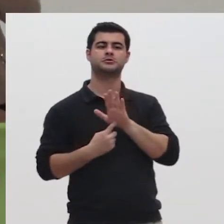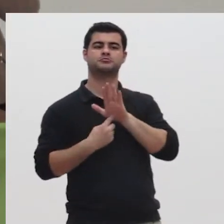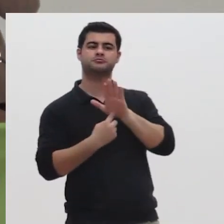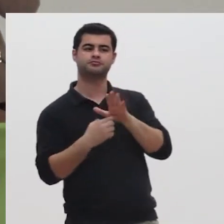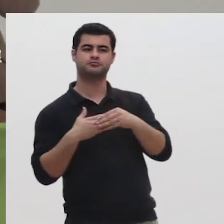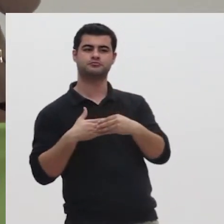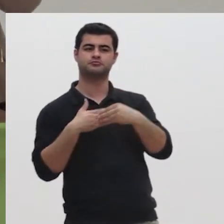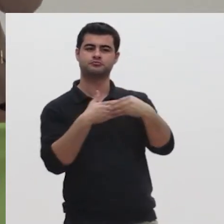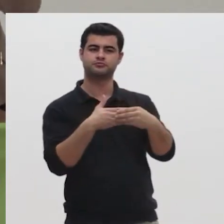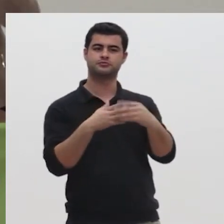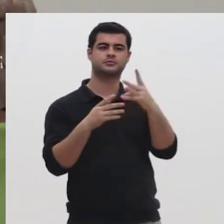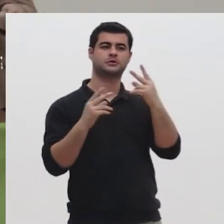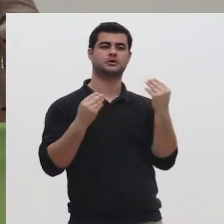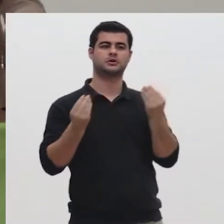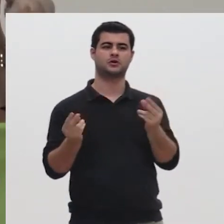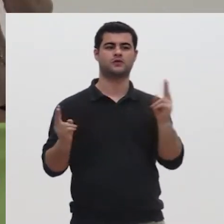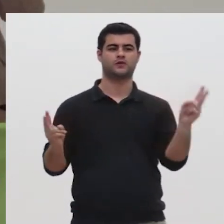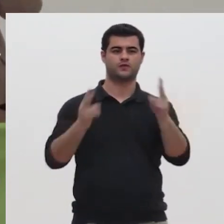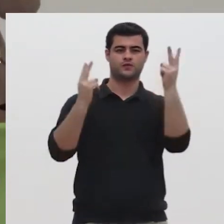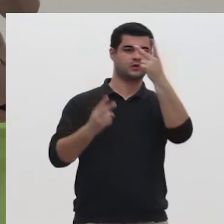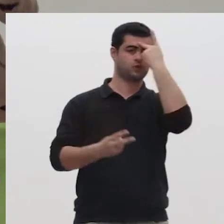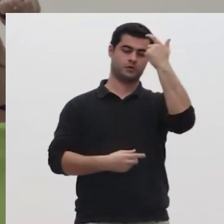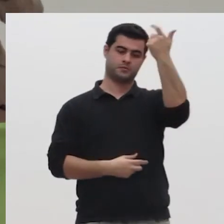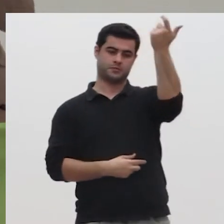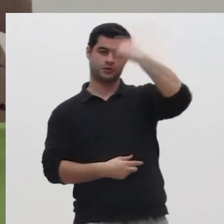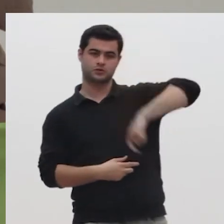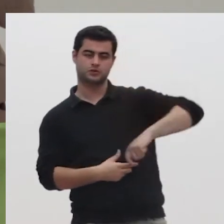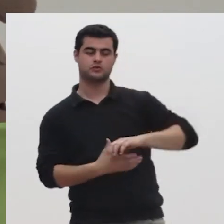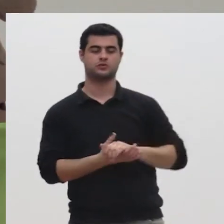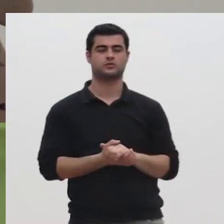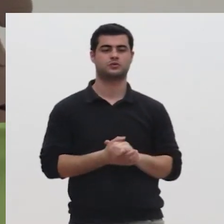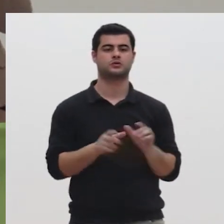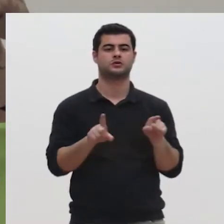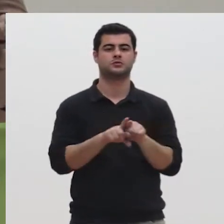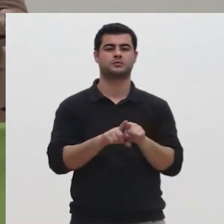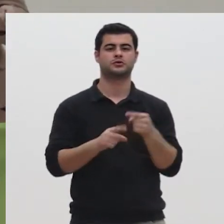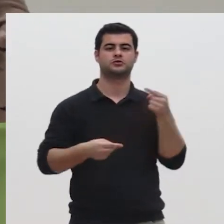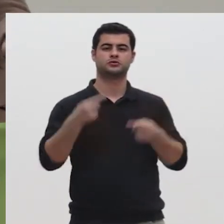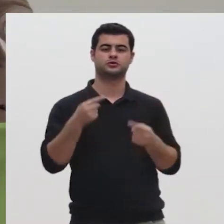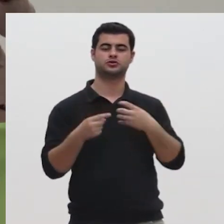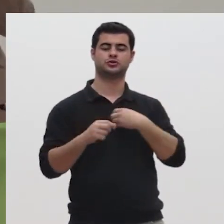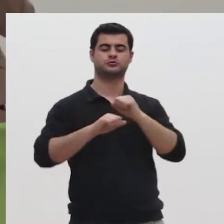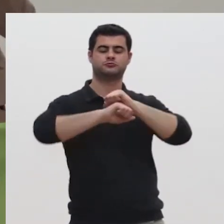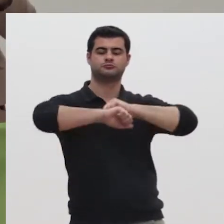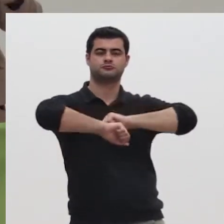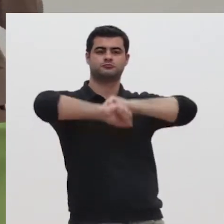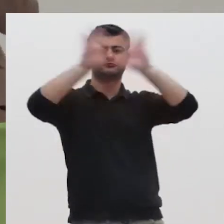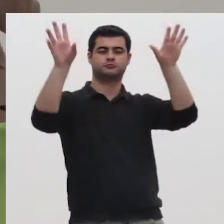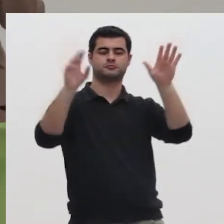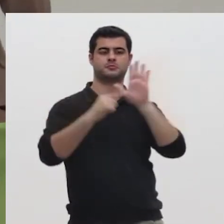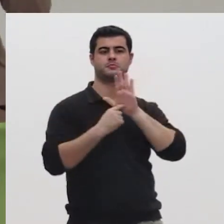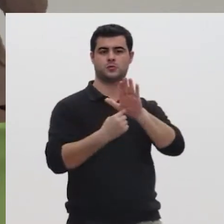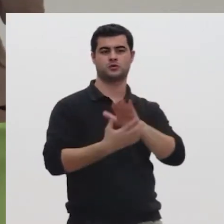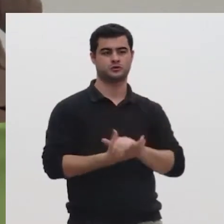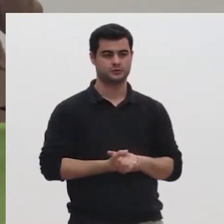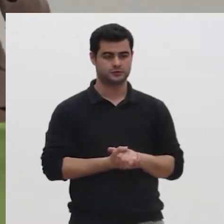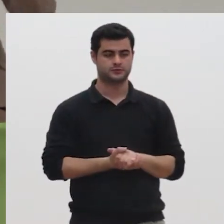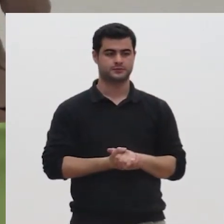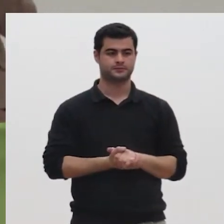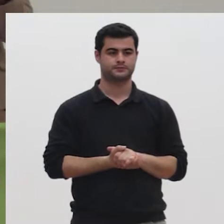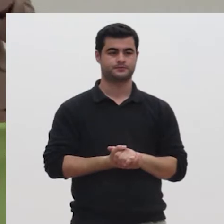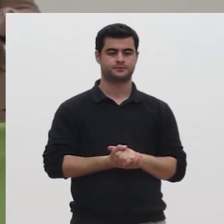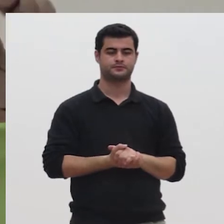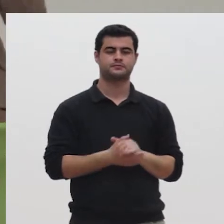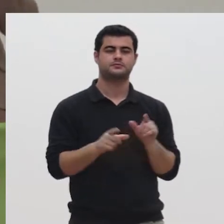com valorização das pessoas, discutindo de uma forma transparente e sempre levando a instituição